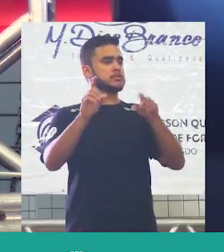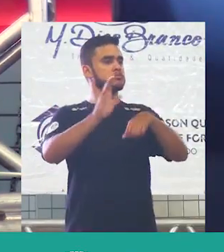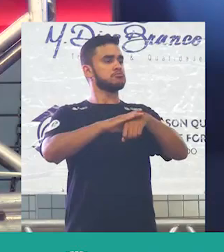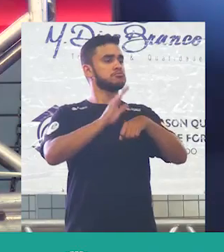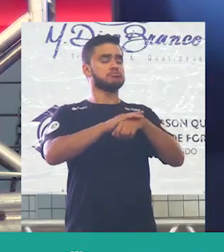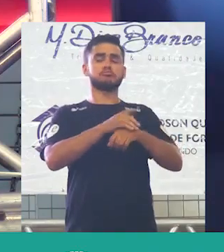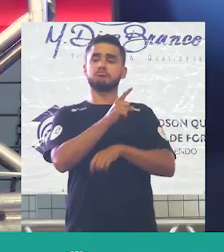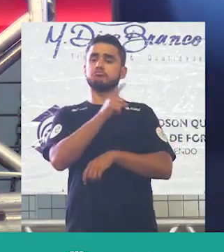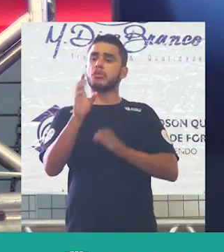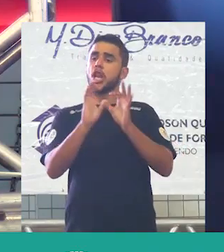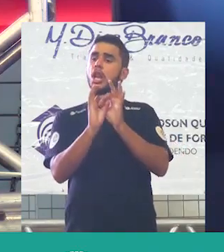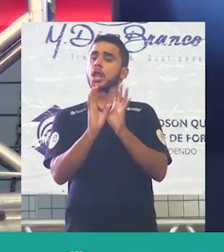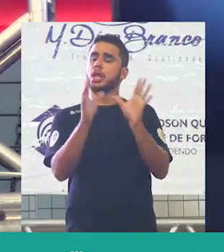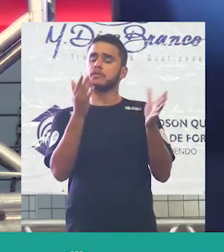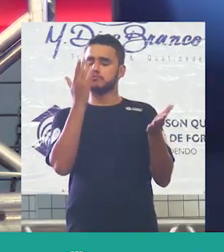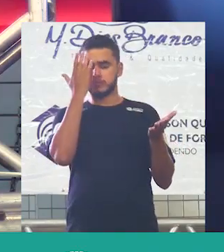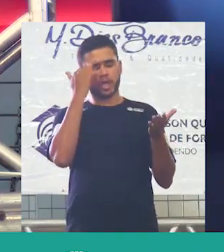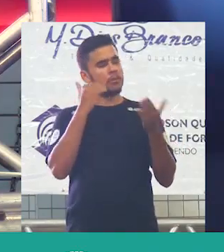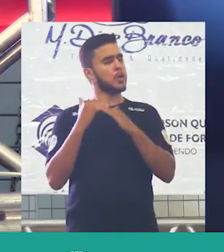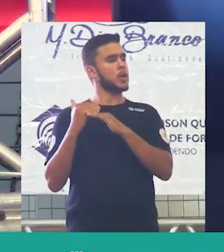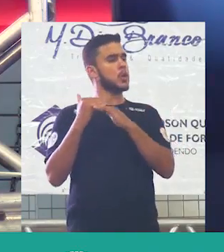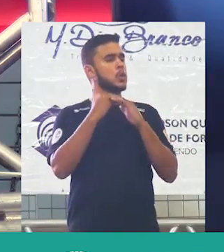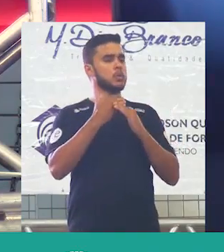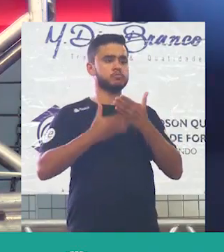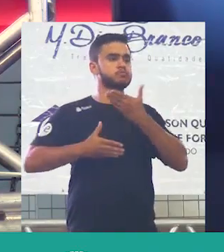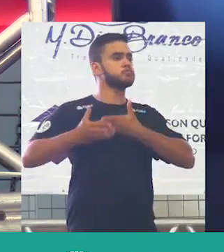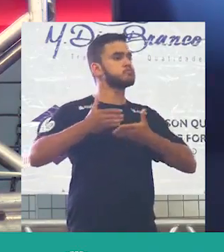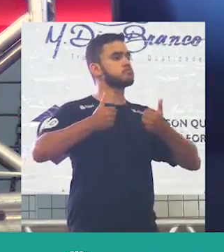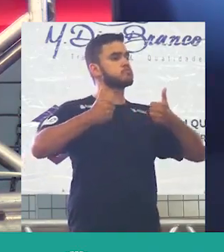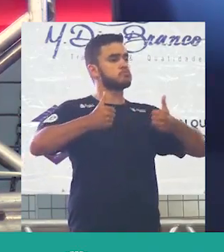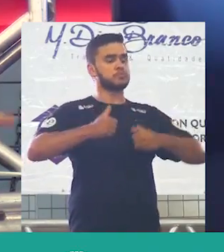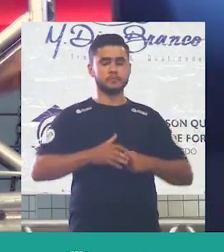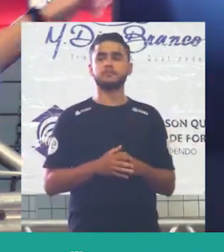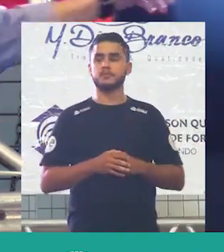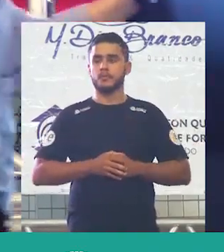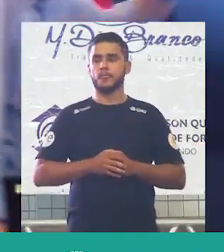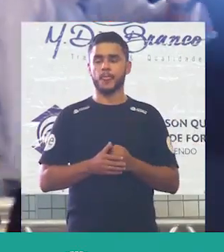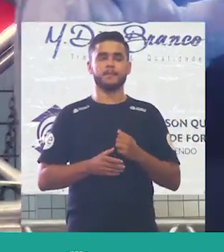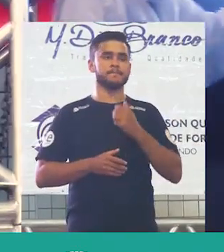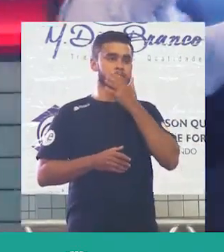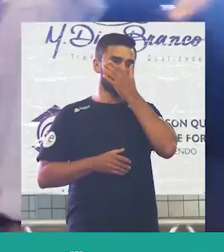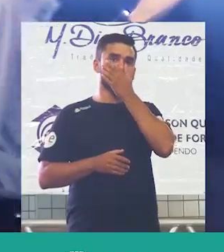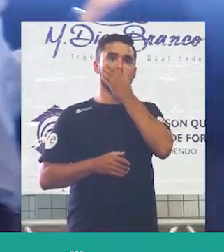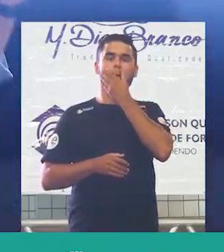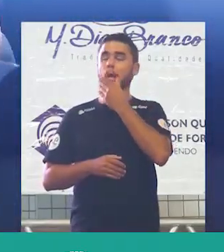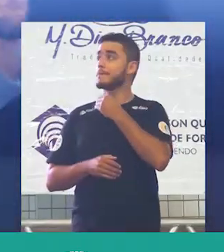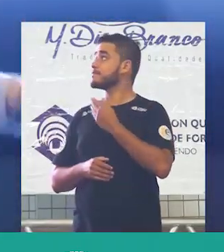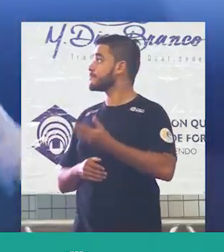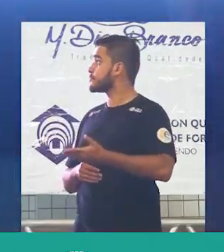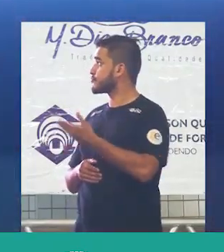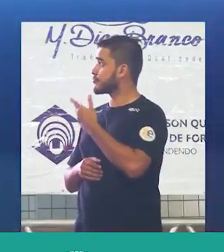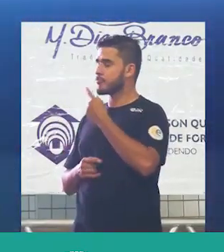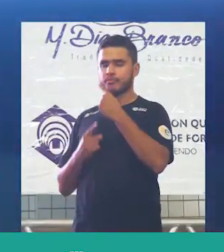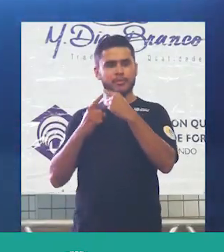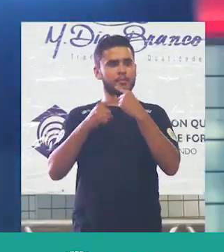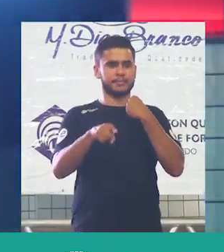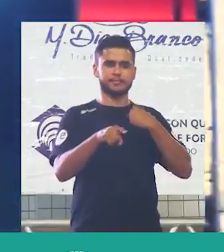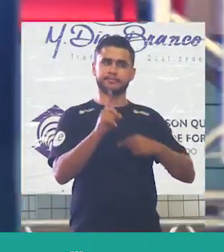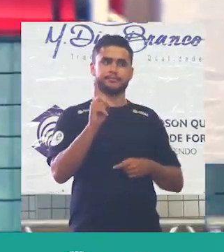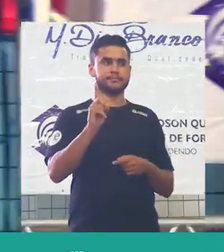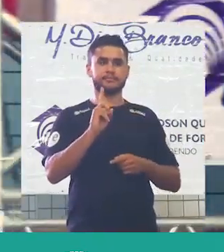tudo porque saberiam que era para fazer, só por isso. Aqui não tem nada a ver com esse anarquismo não, tá